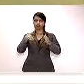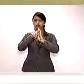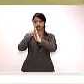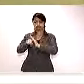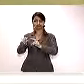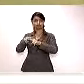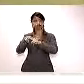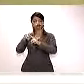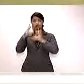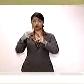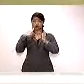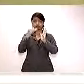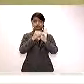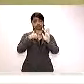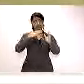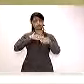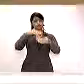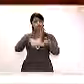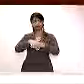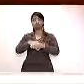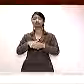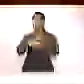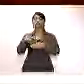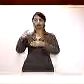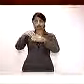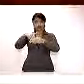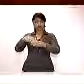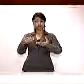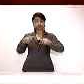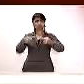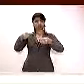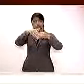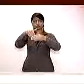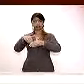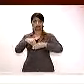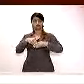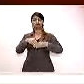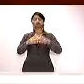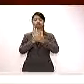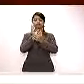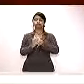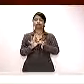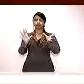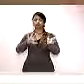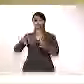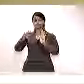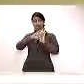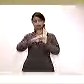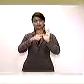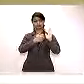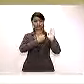aqui em meu voto Esse é o voto votos que estão em discussão em votação aprovados item